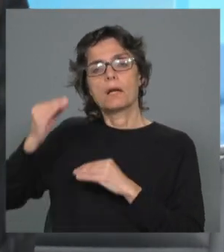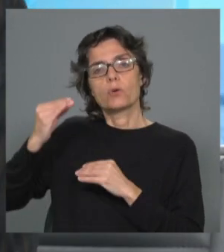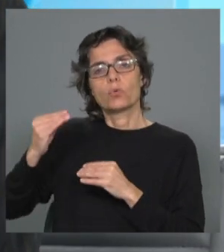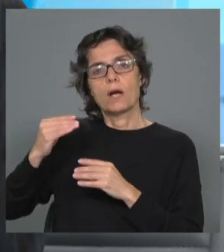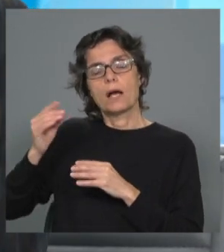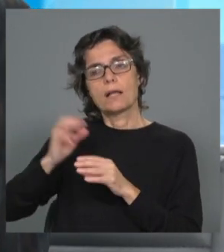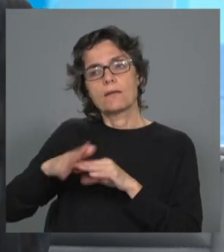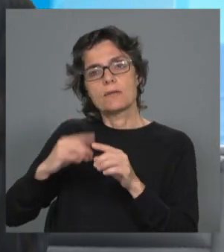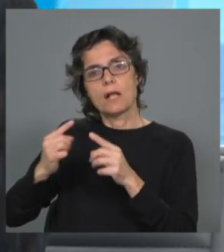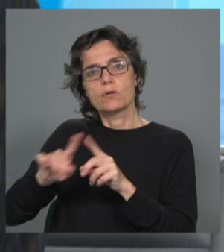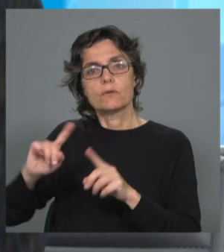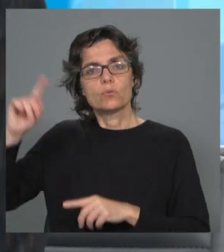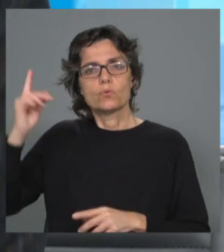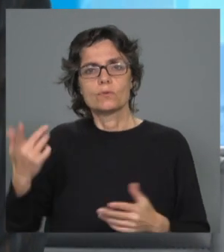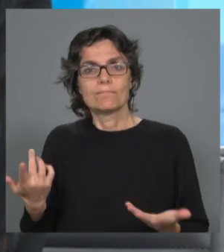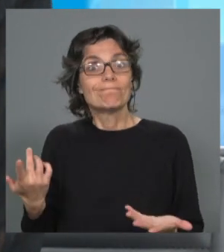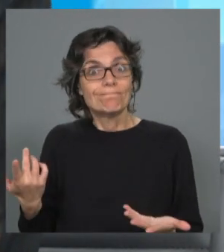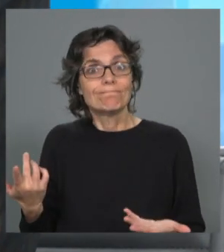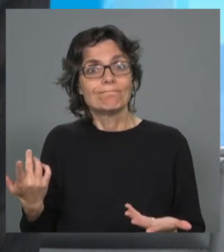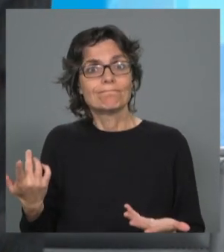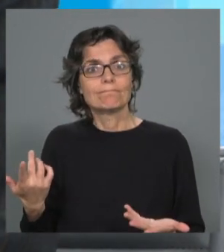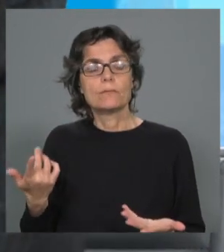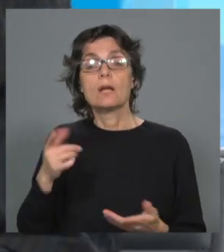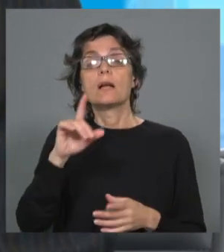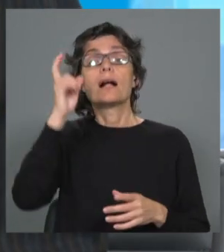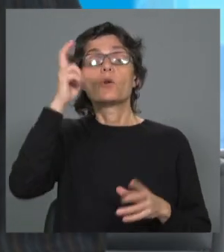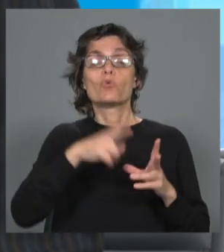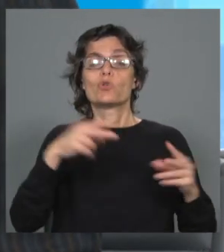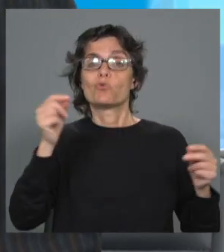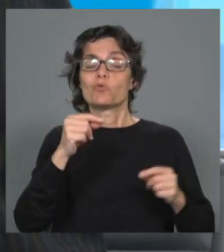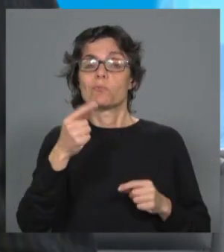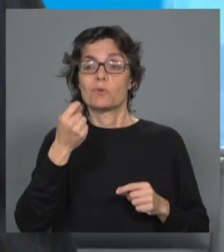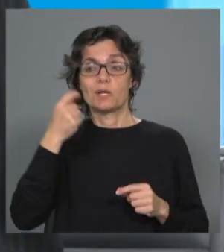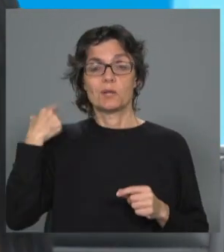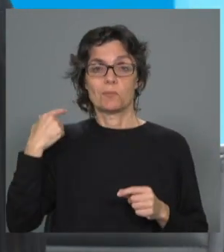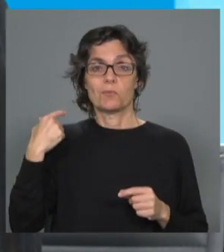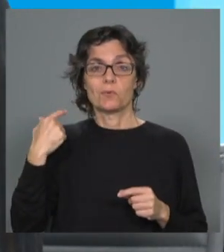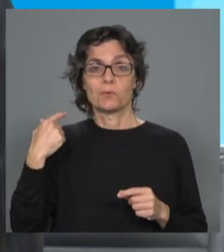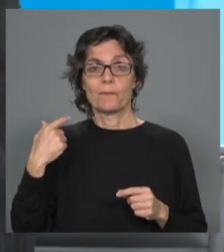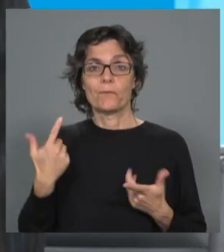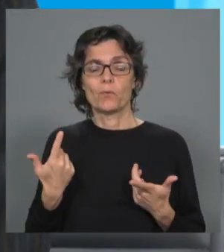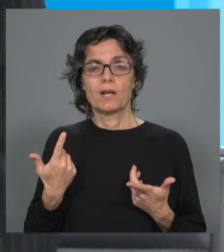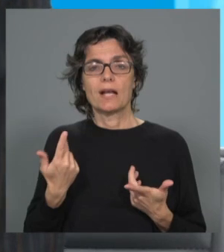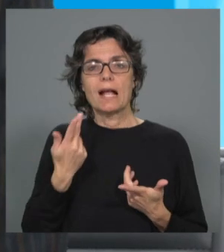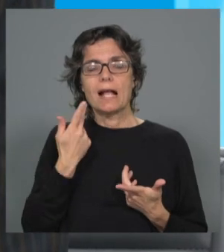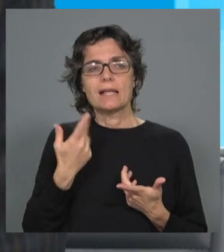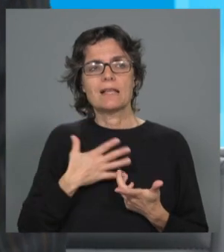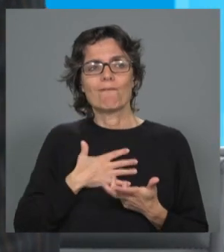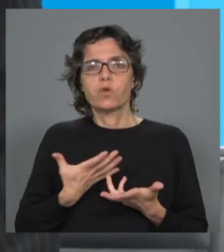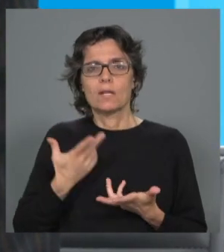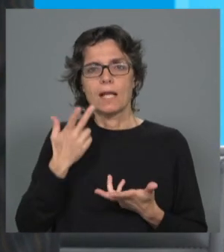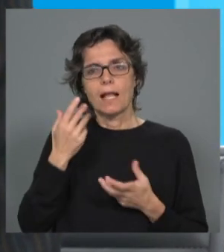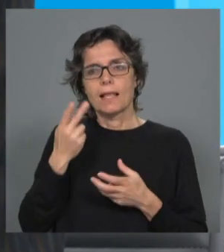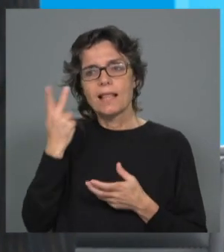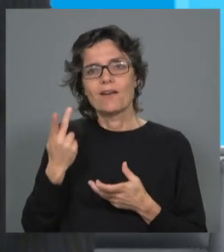buscar outra vez aquele sentido do conceito japonês, que é esta forma da pessoa se agarrar à vida, de viver a vida